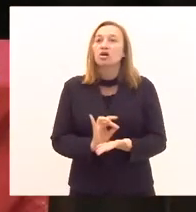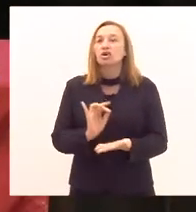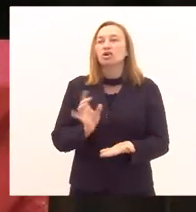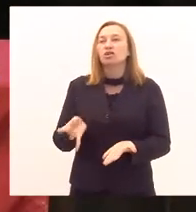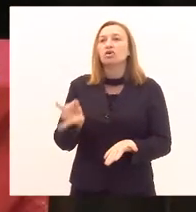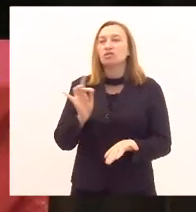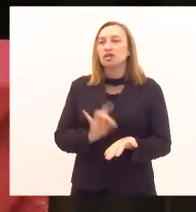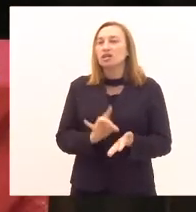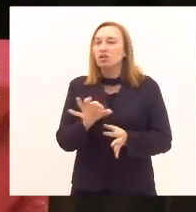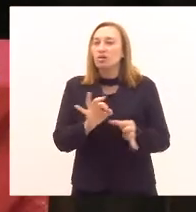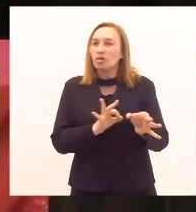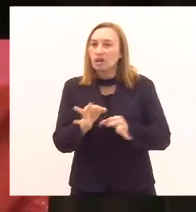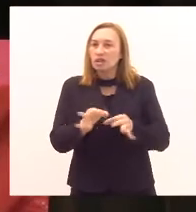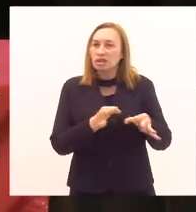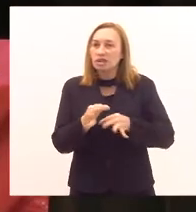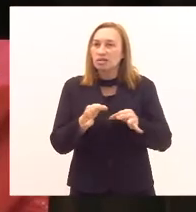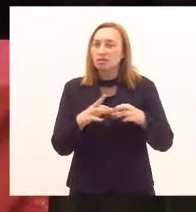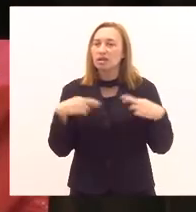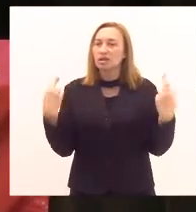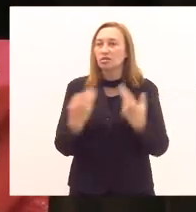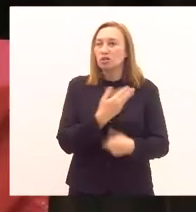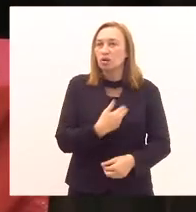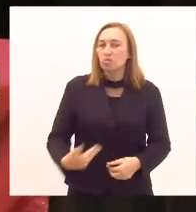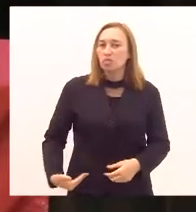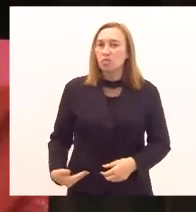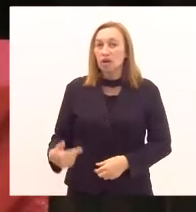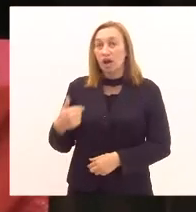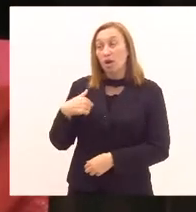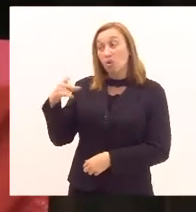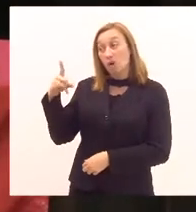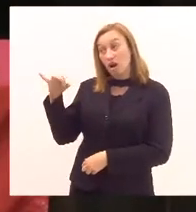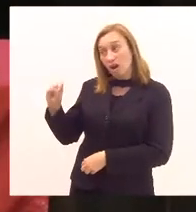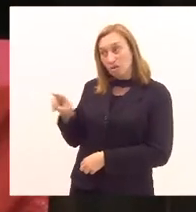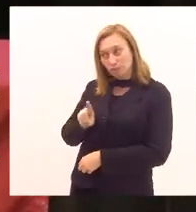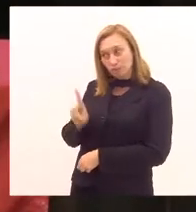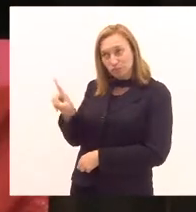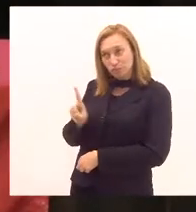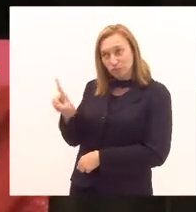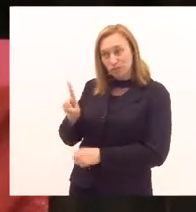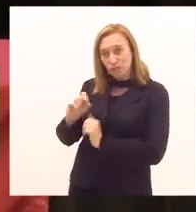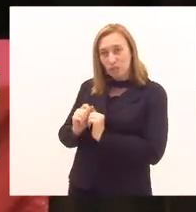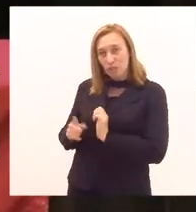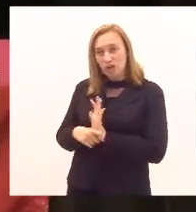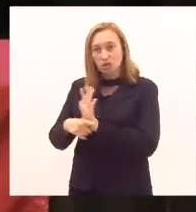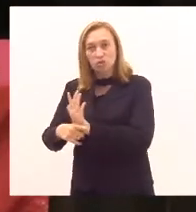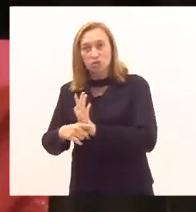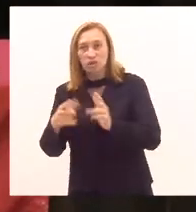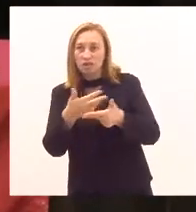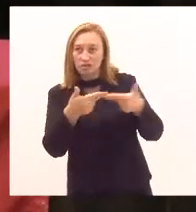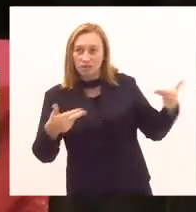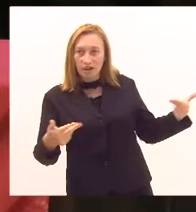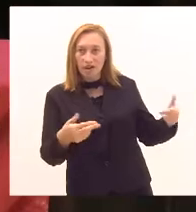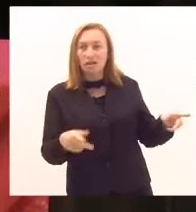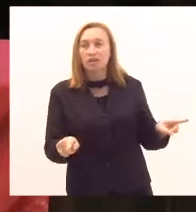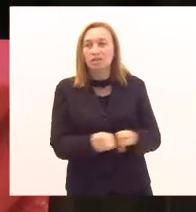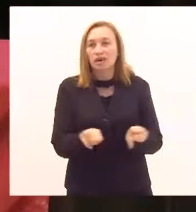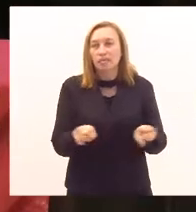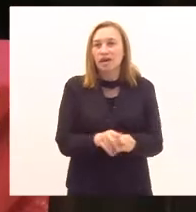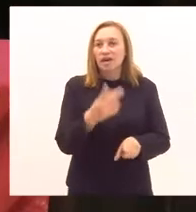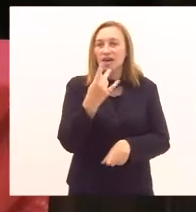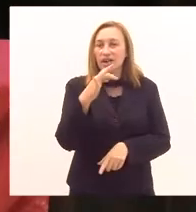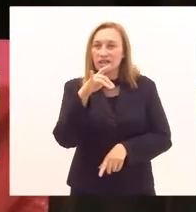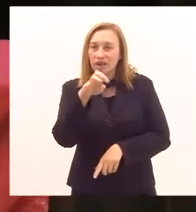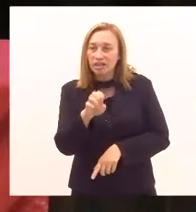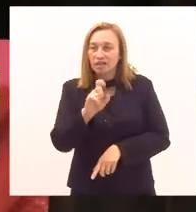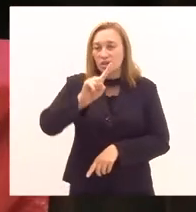verdadeiro organizador dessa audiência não sou eu, é o Cláudio Nascimento, com a ajuda de vários, inclusive do Hernani, de